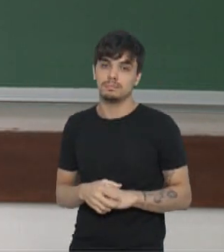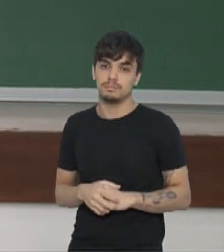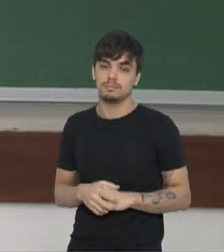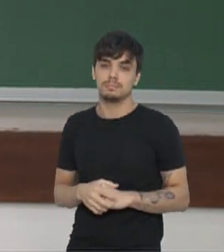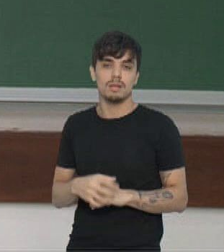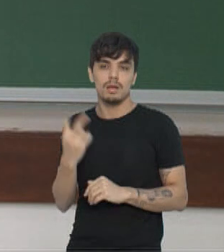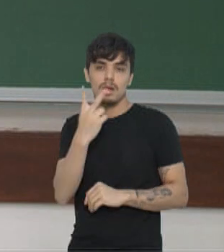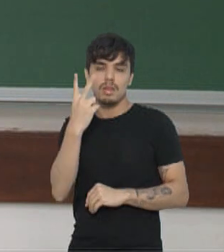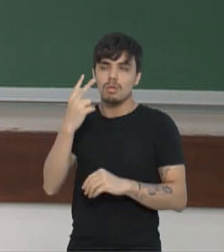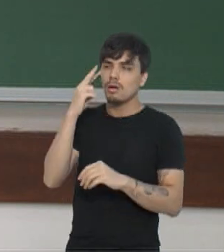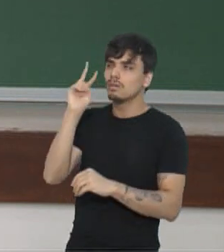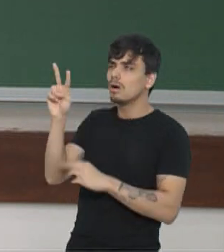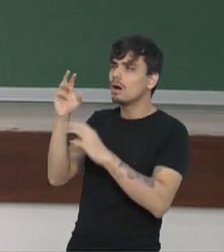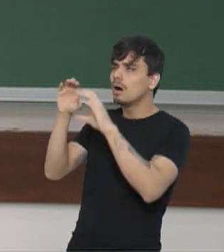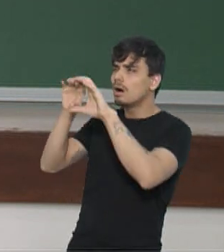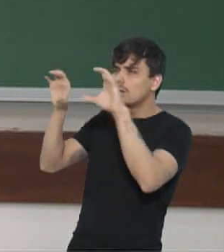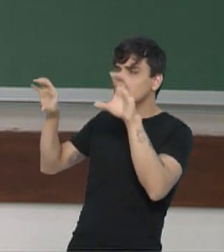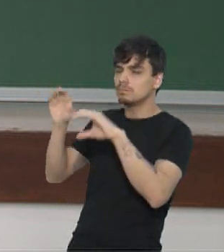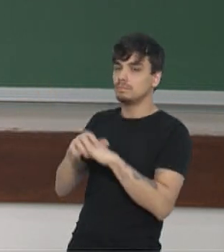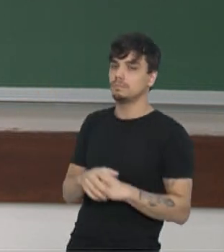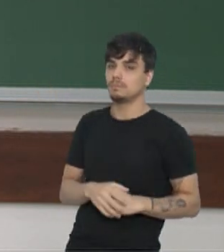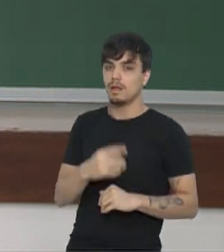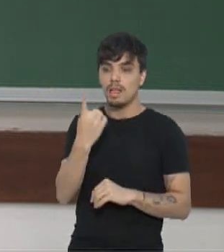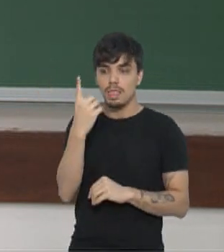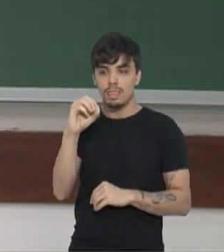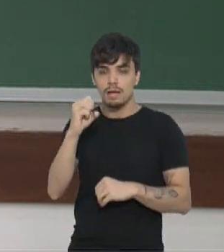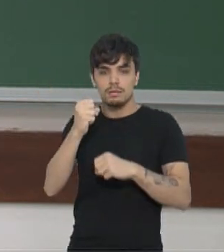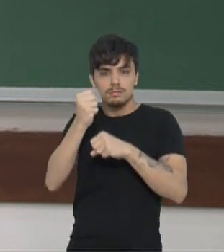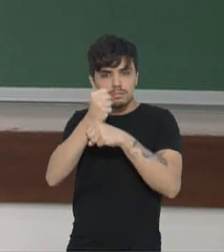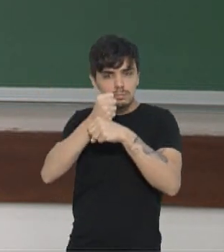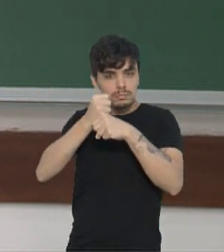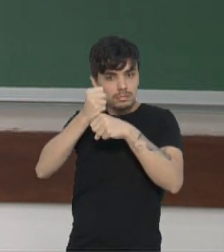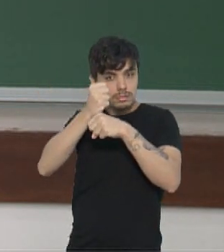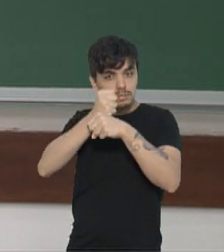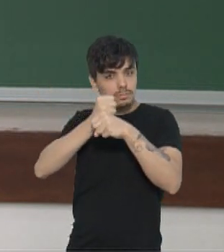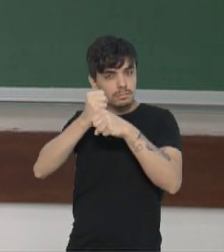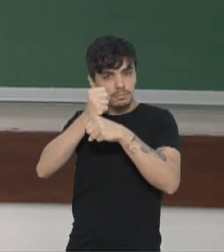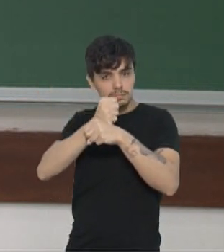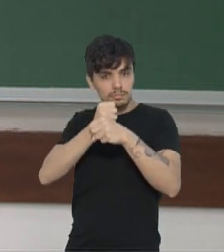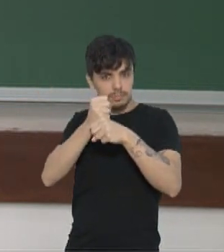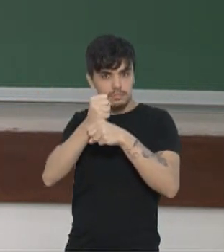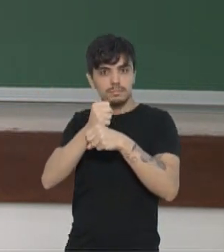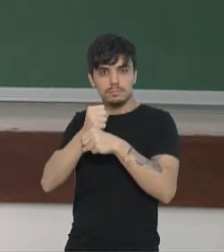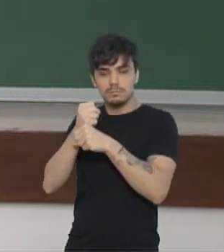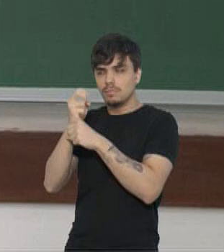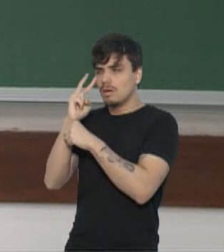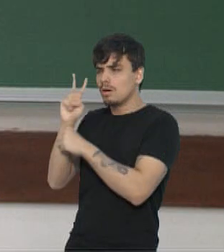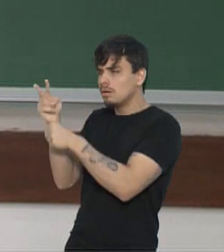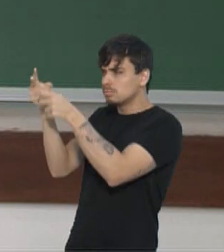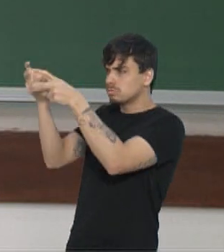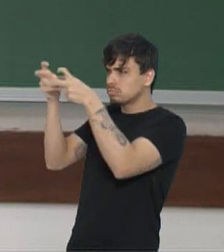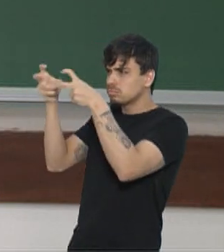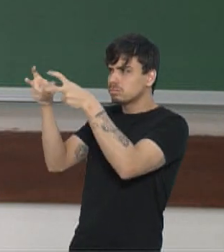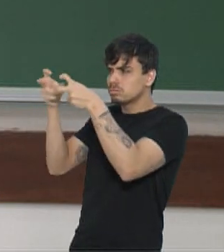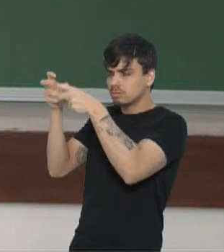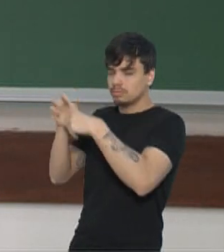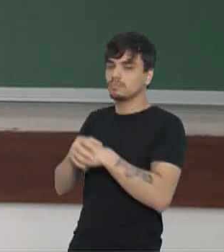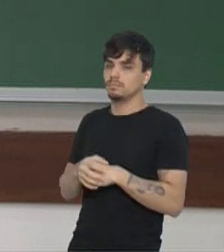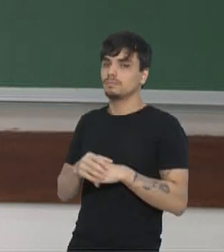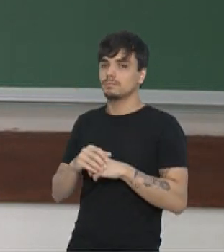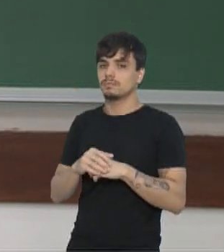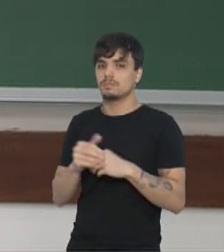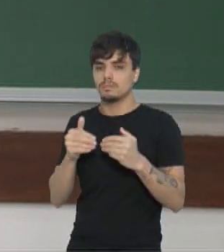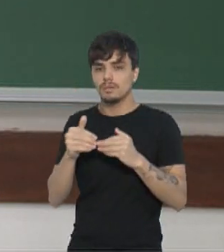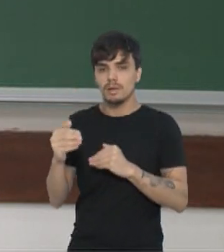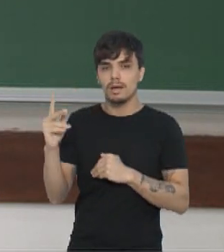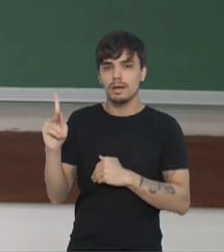2 olhadinhas para o céu, foi 10 anos olhando. Então o grande ponto do Kepler e daí da ciência,